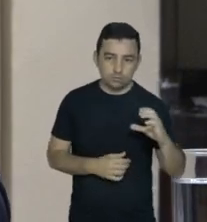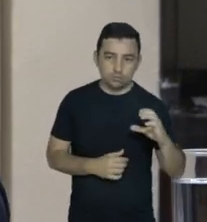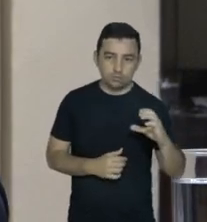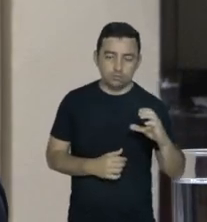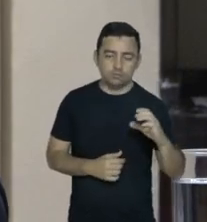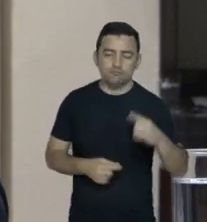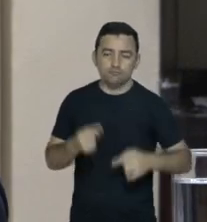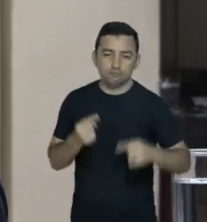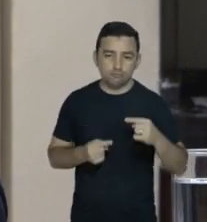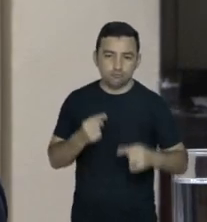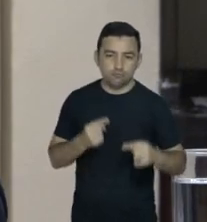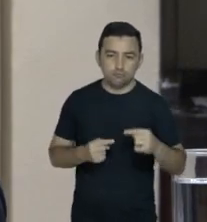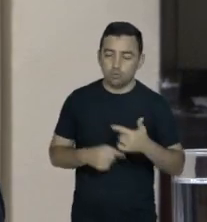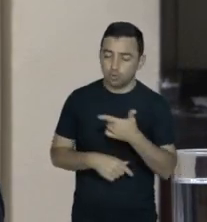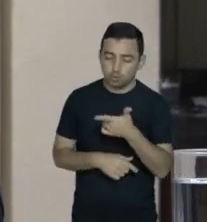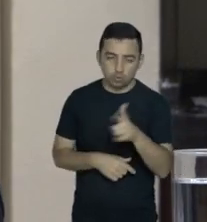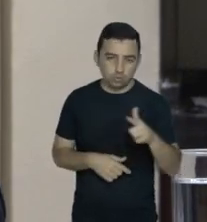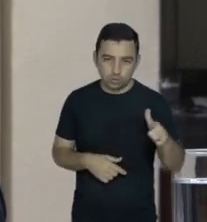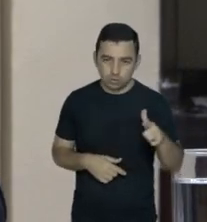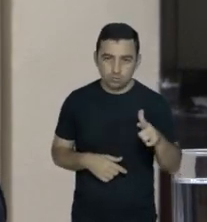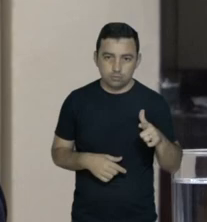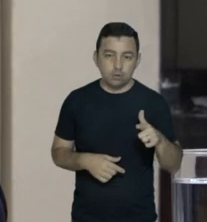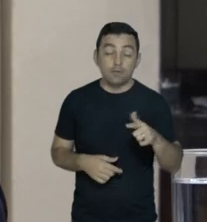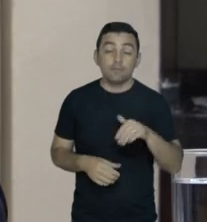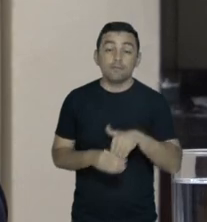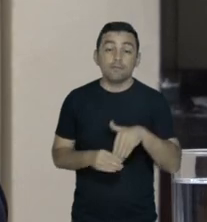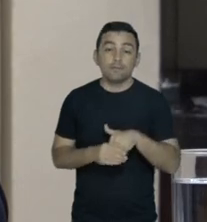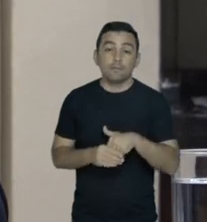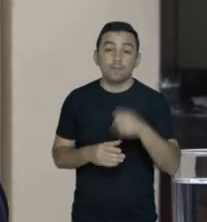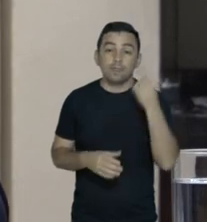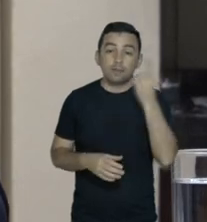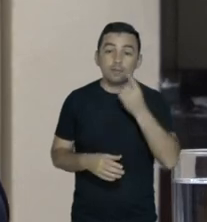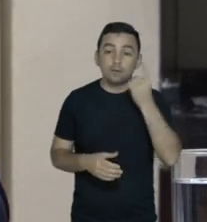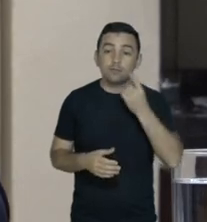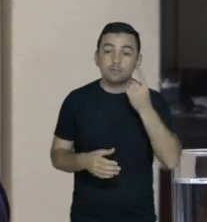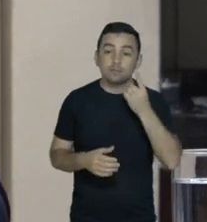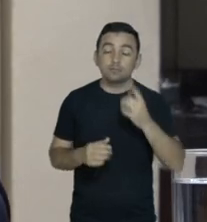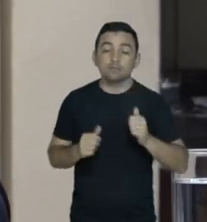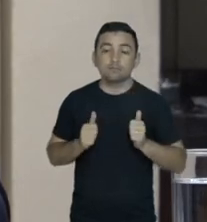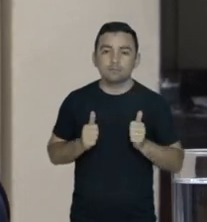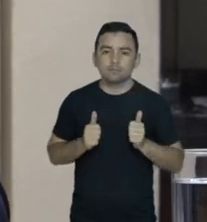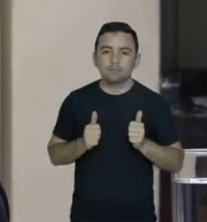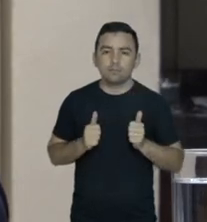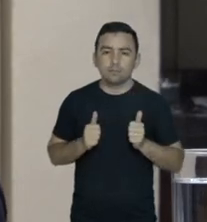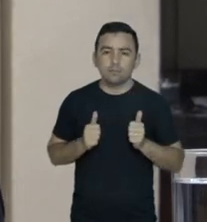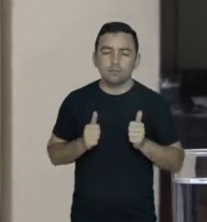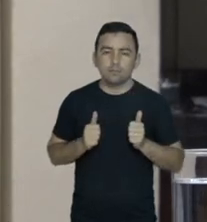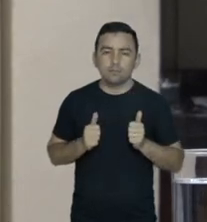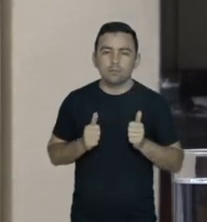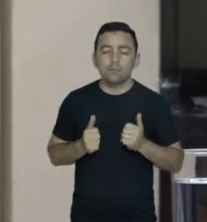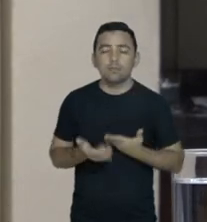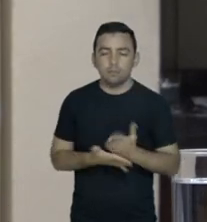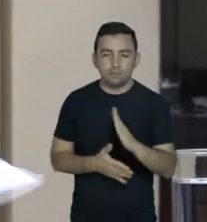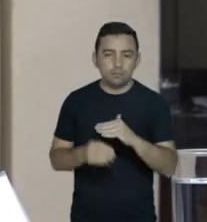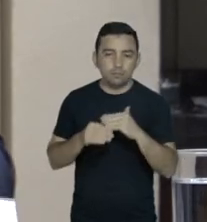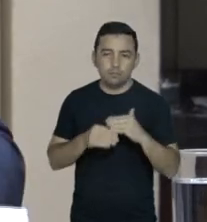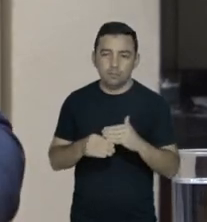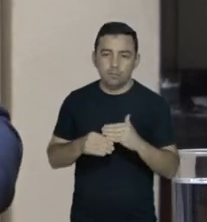discussão. Não havendo quem queira discutir em votação, deputados que aprovam, permaneçam como se encontra. Aprovado